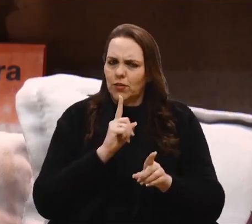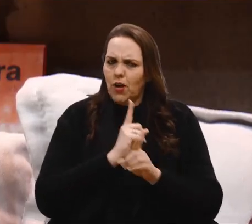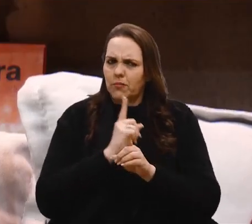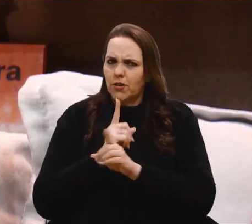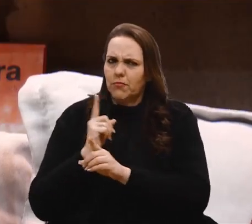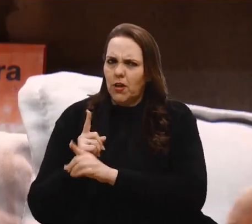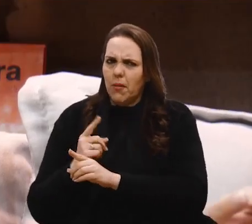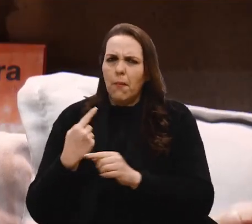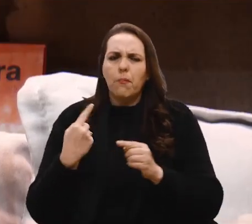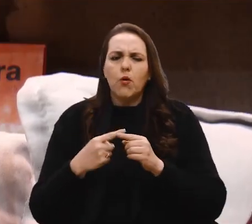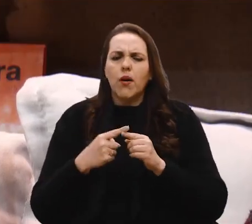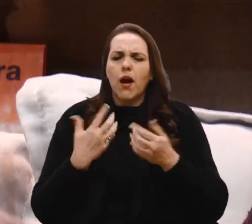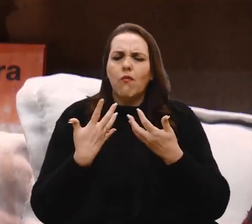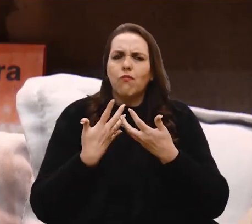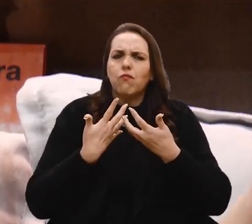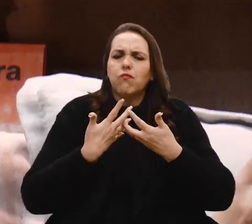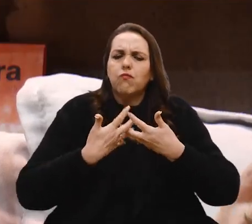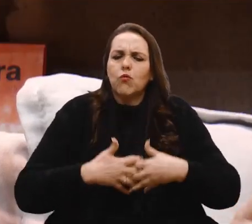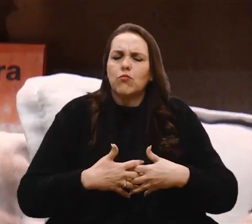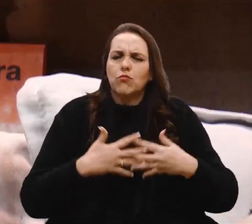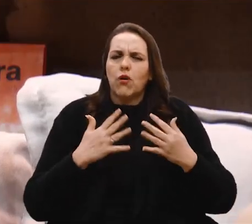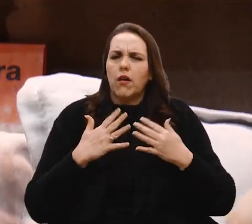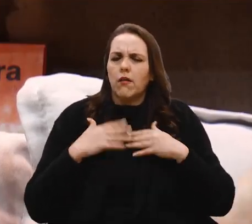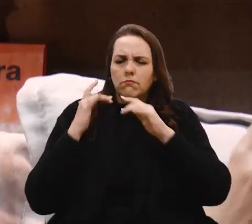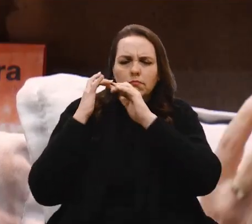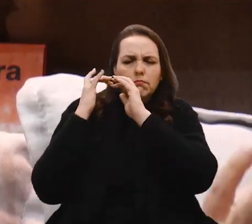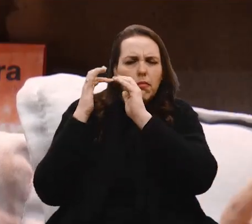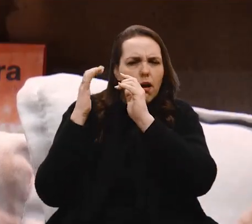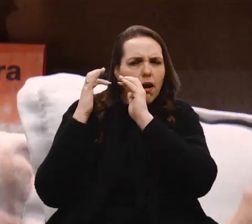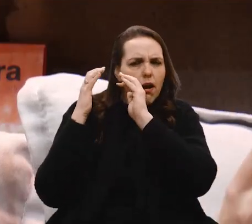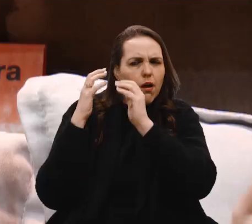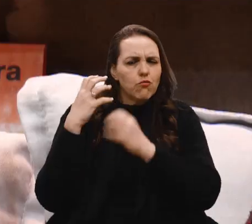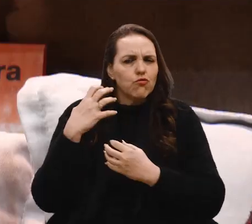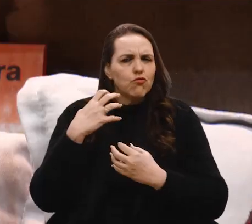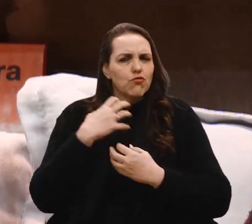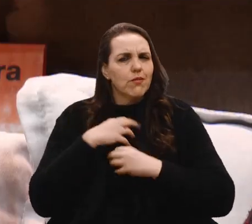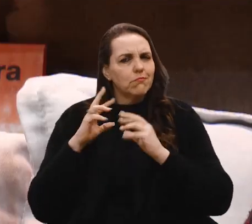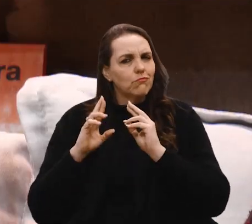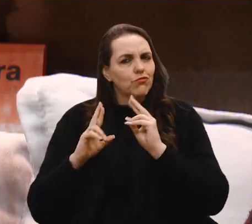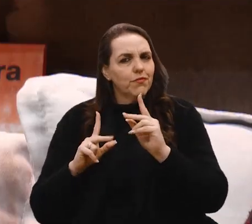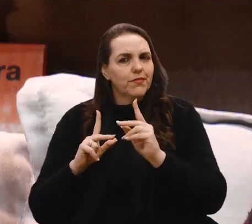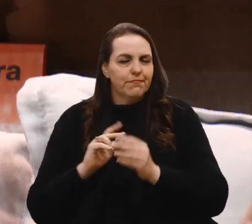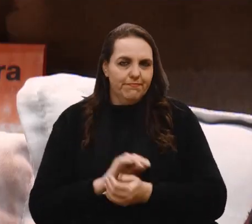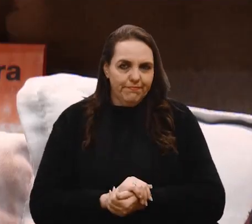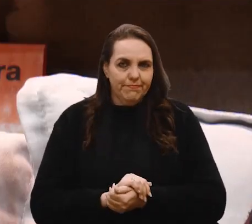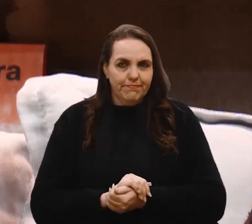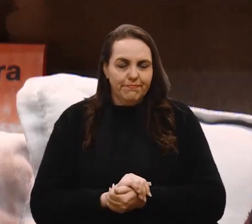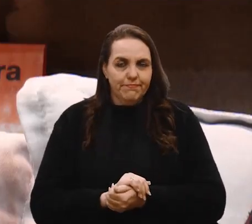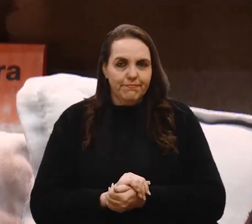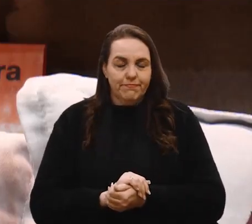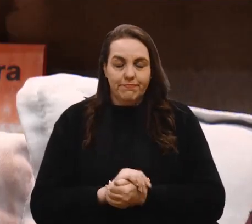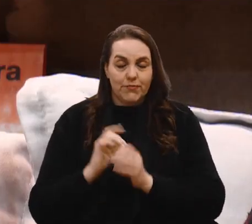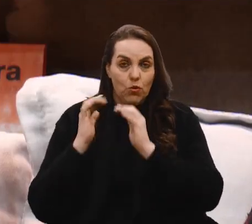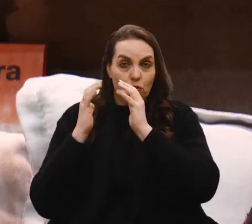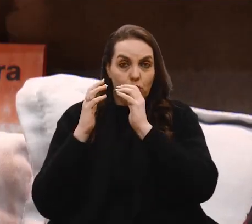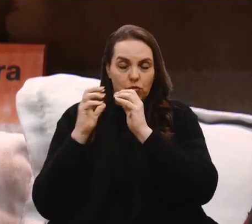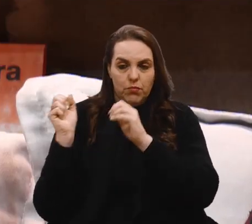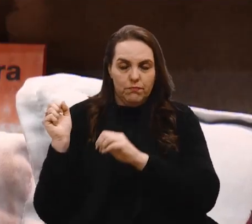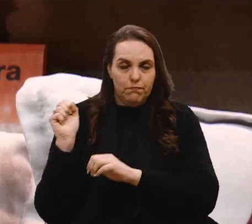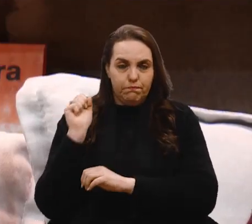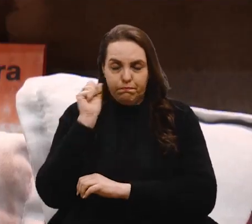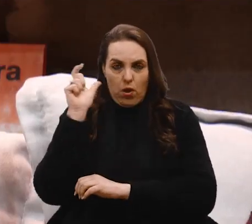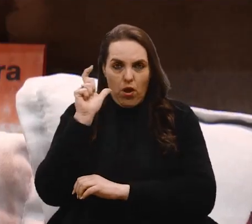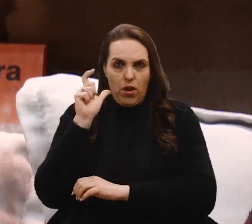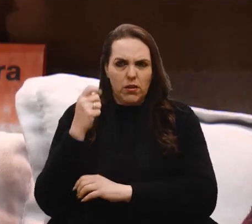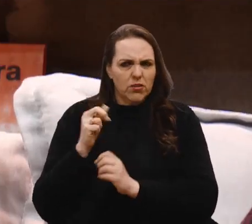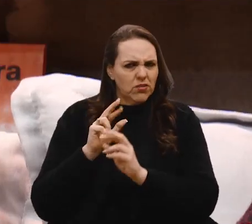que a gente funciona num modo diferente, né? No modo ativado, que as pessoas olham e